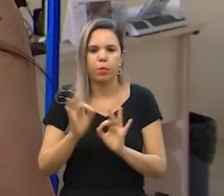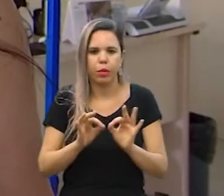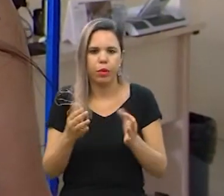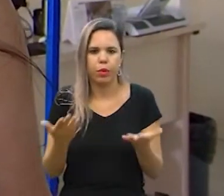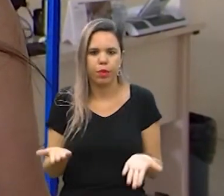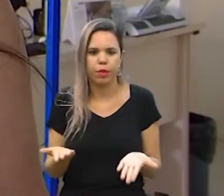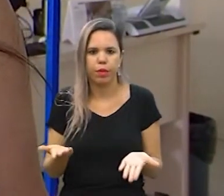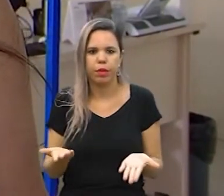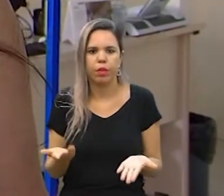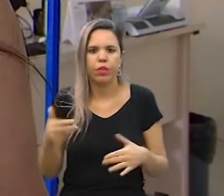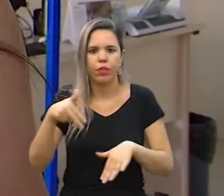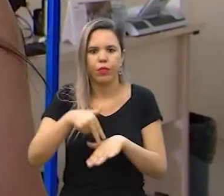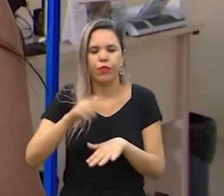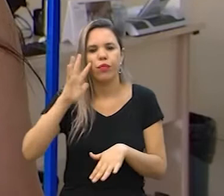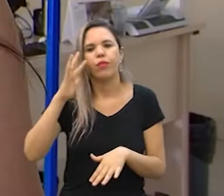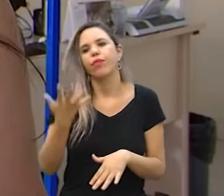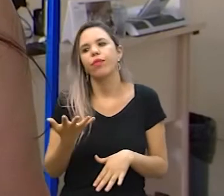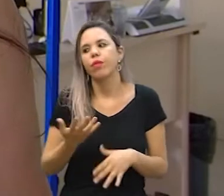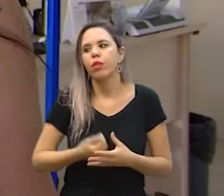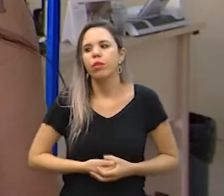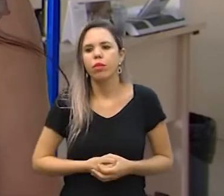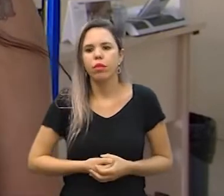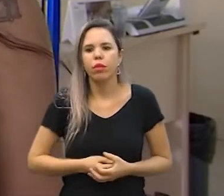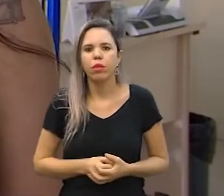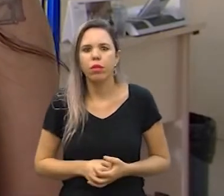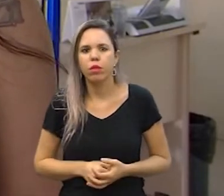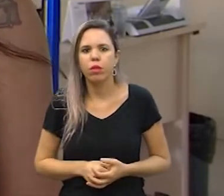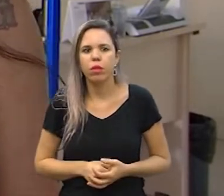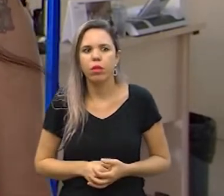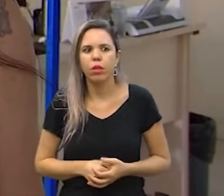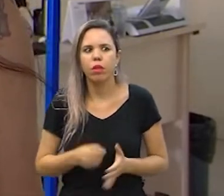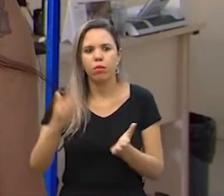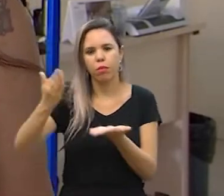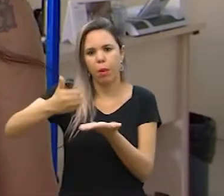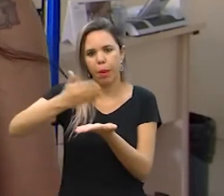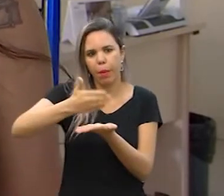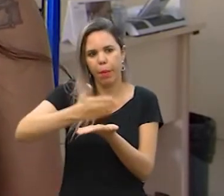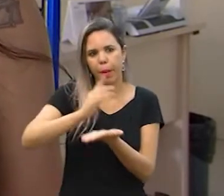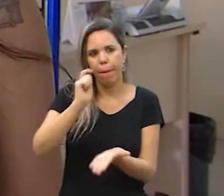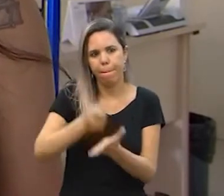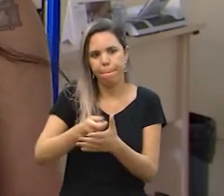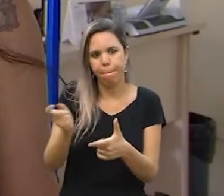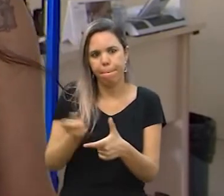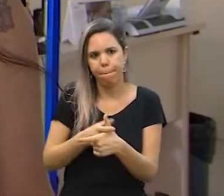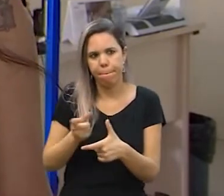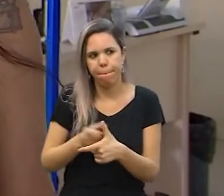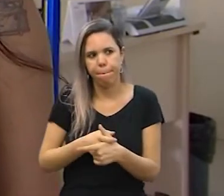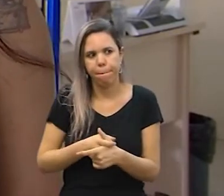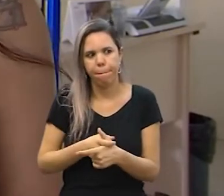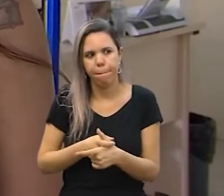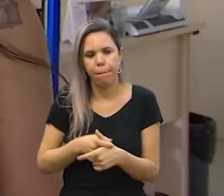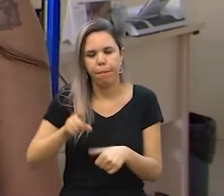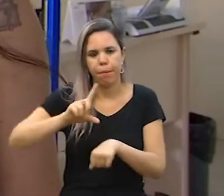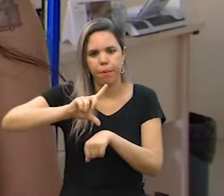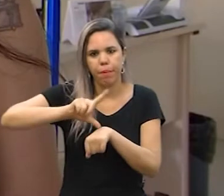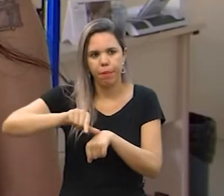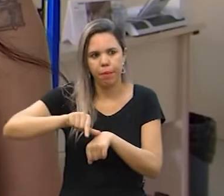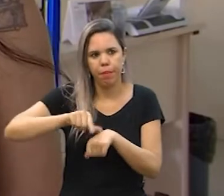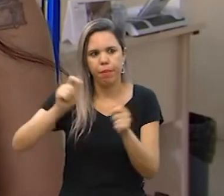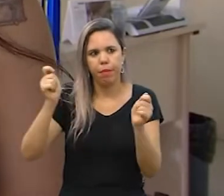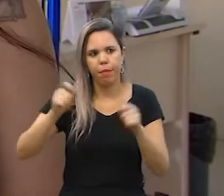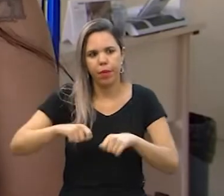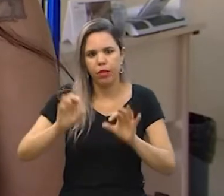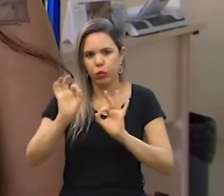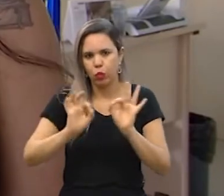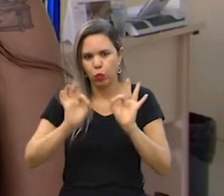estar regularizando, aí eu vim resolver. Vim fazer um parcelamento também, né, do que está atrasado,